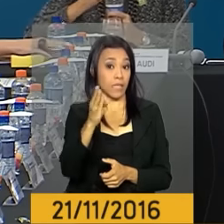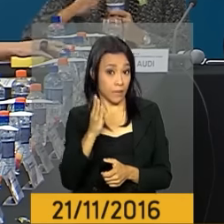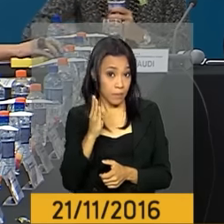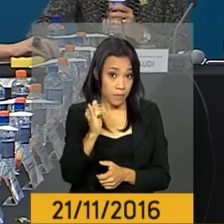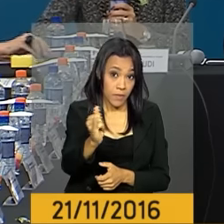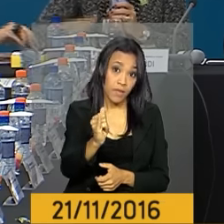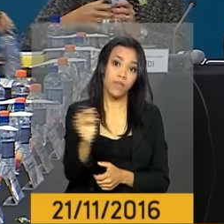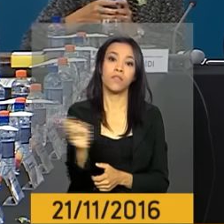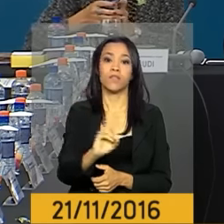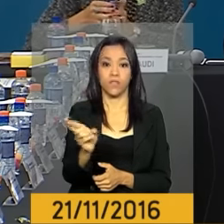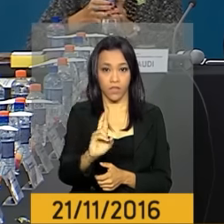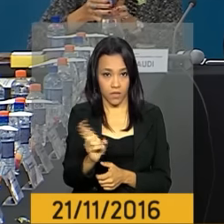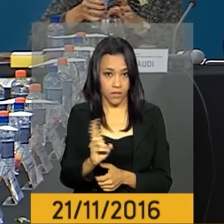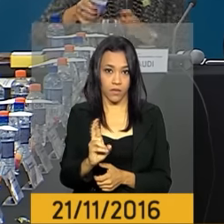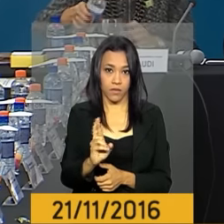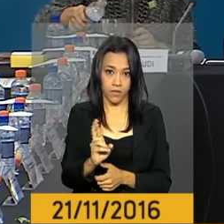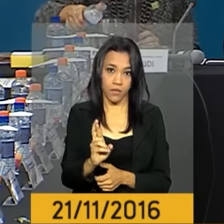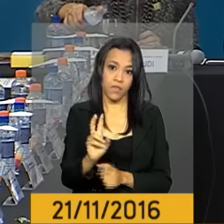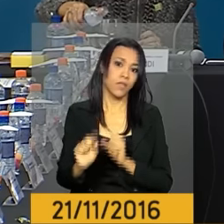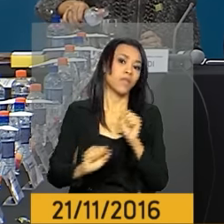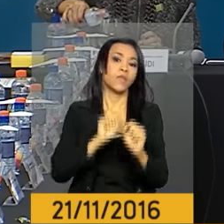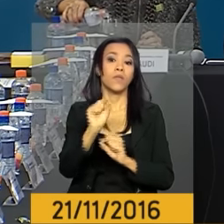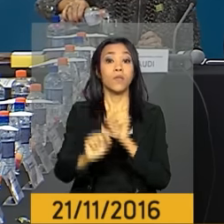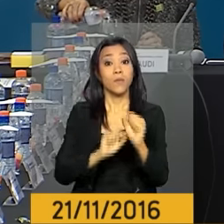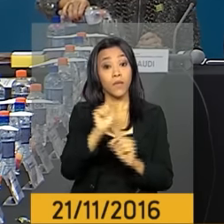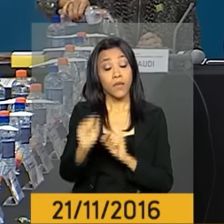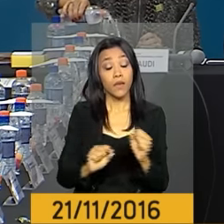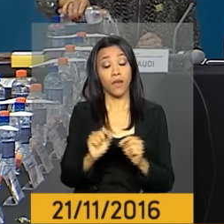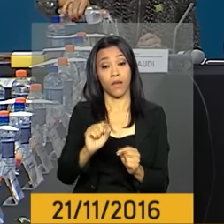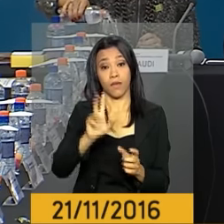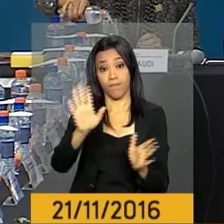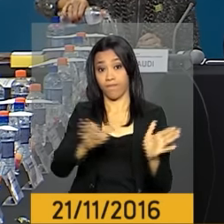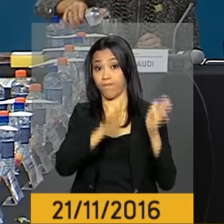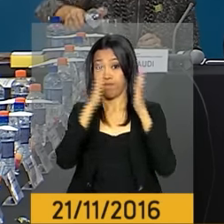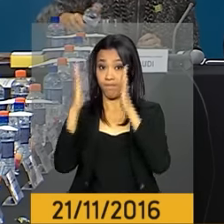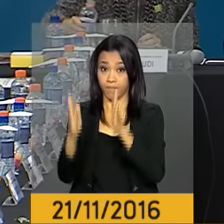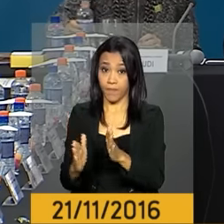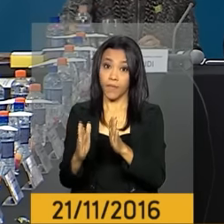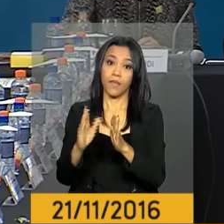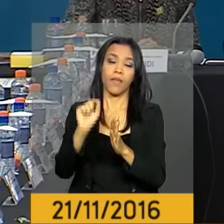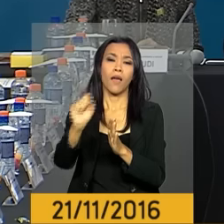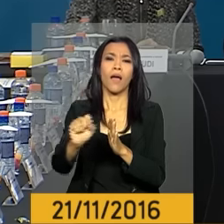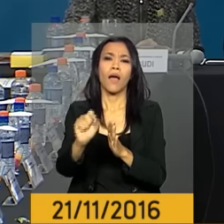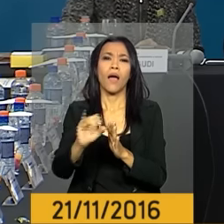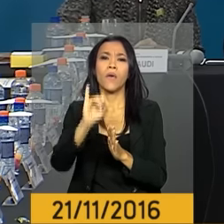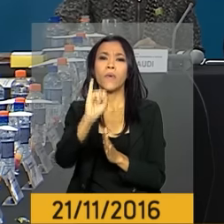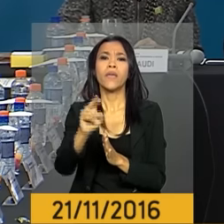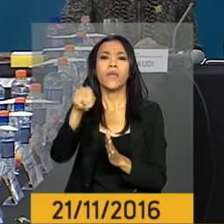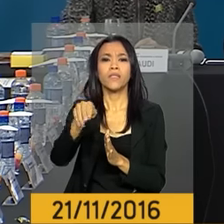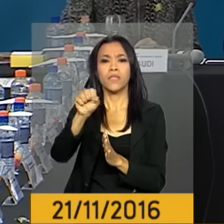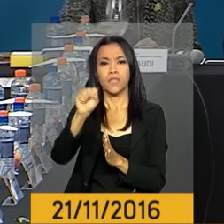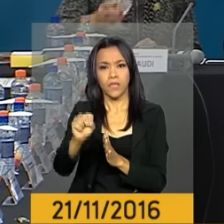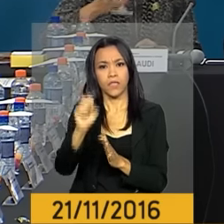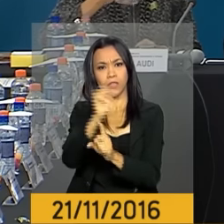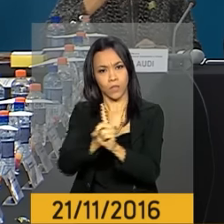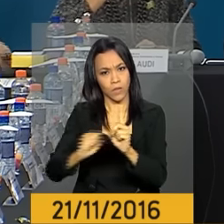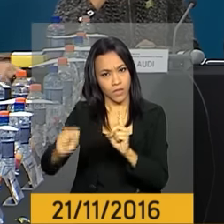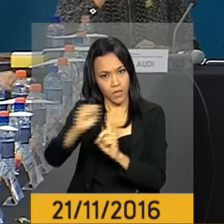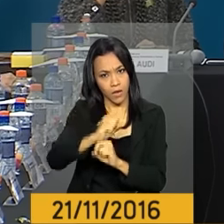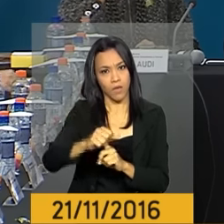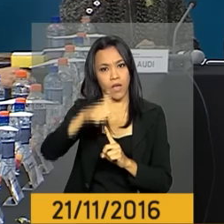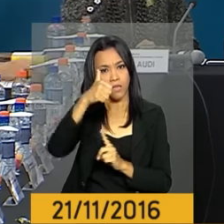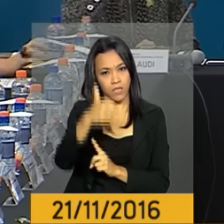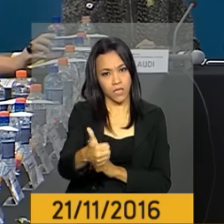de reais. E que o da Previdência Social poderá chegar a 140